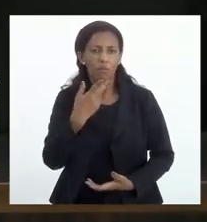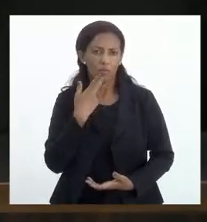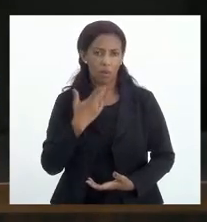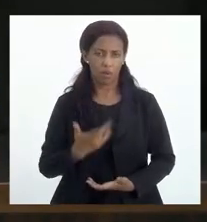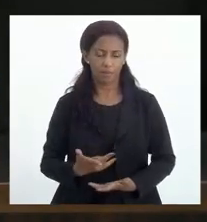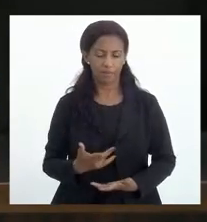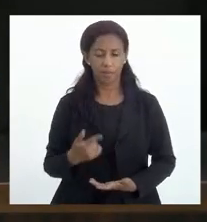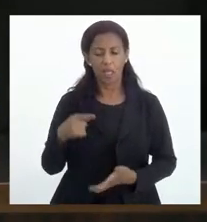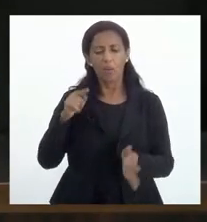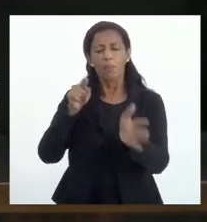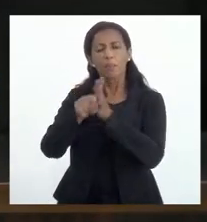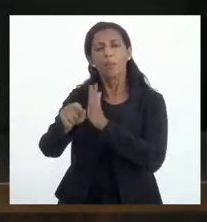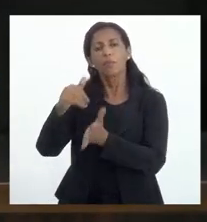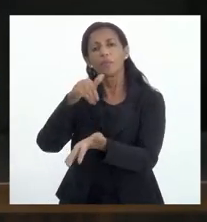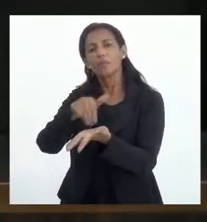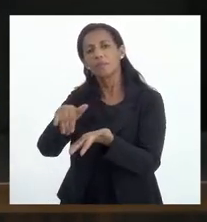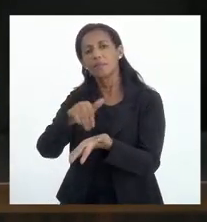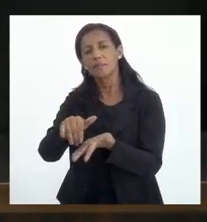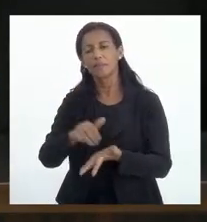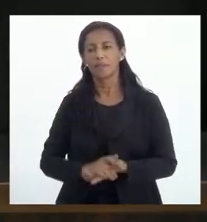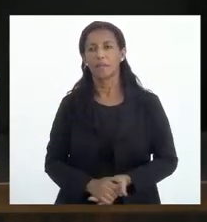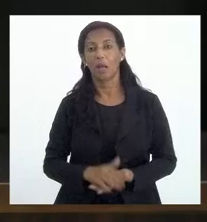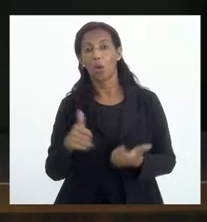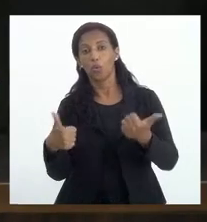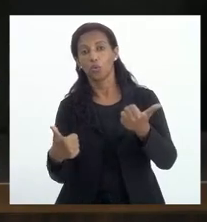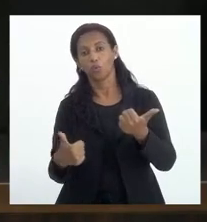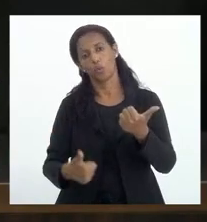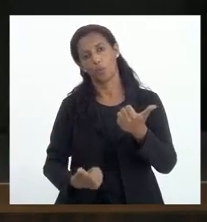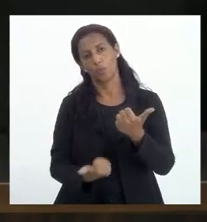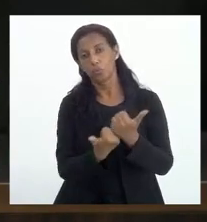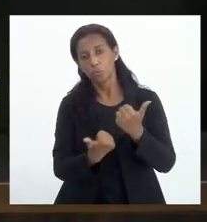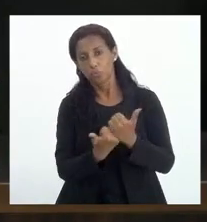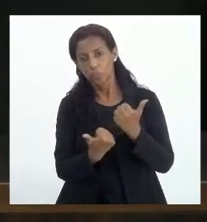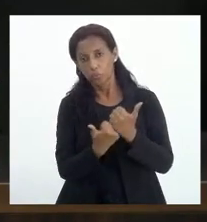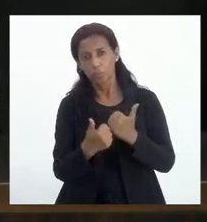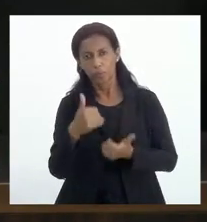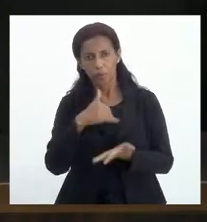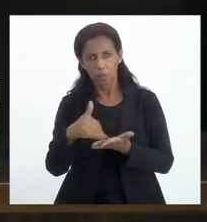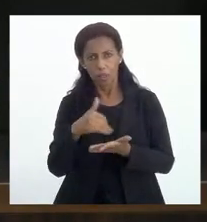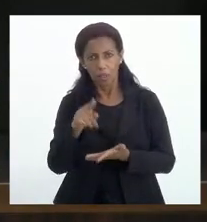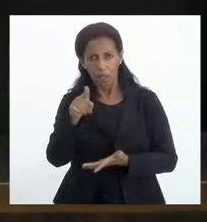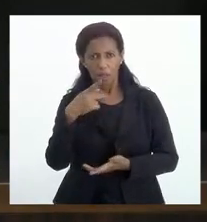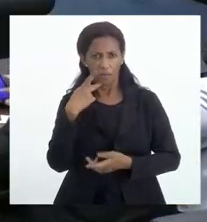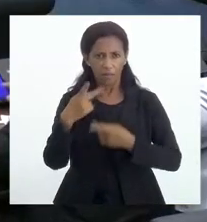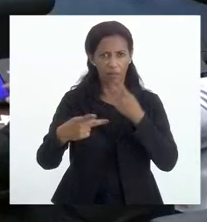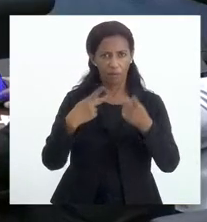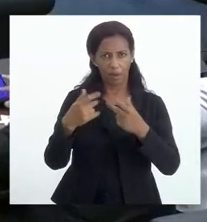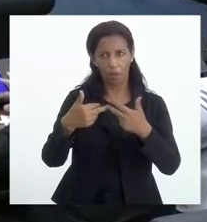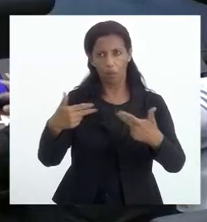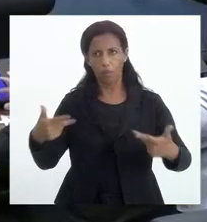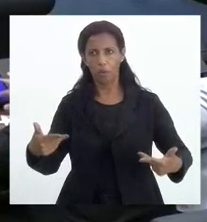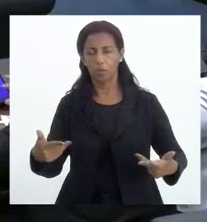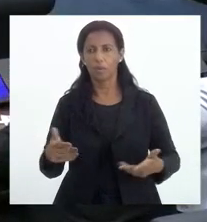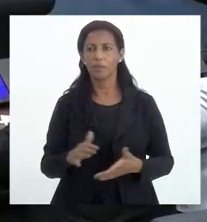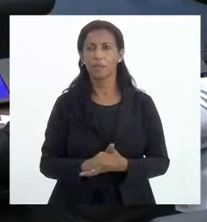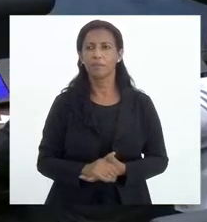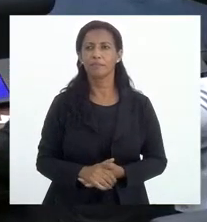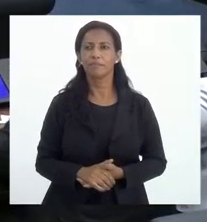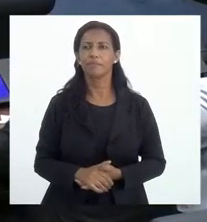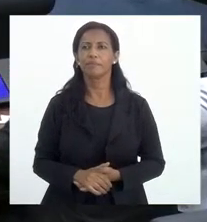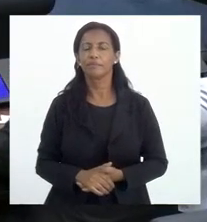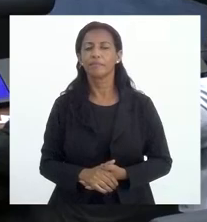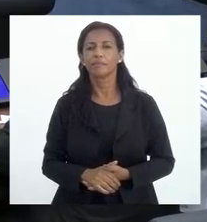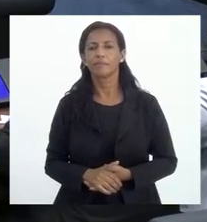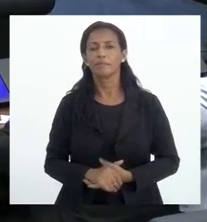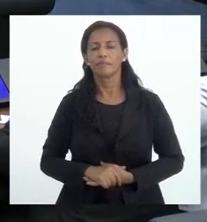ao secretário, ao subsecretário Montesi, se quer fazer alguma observação em relação à preleção